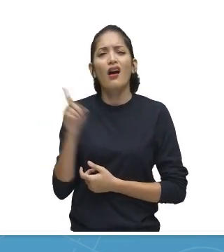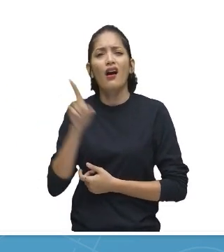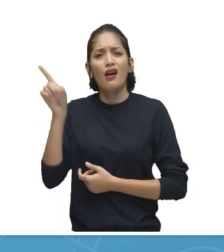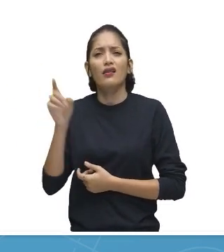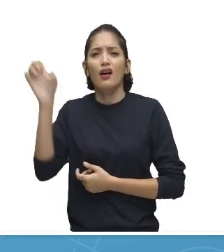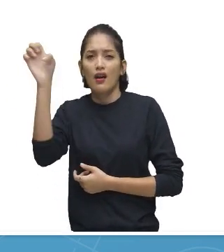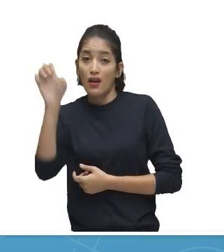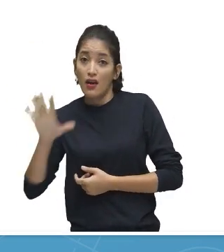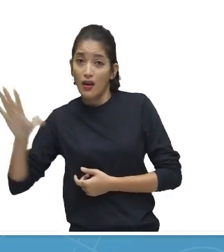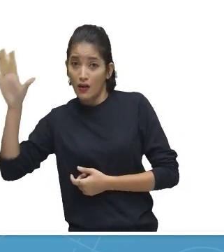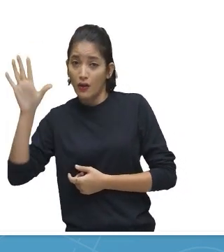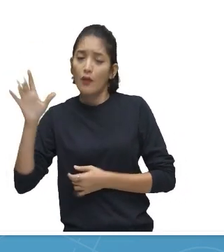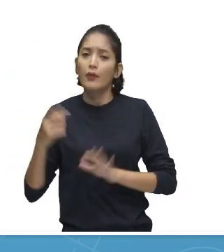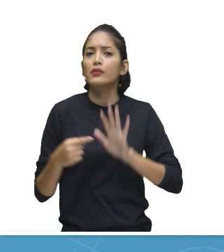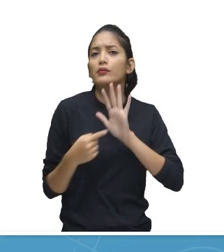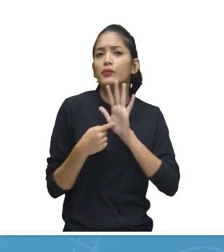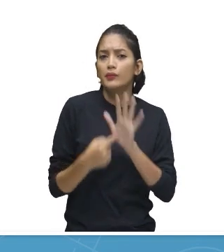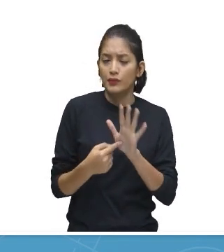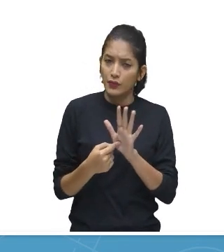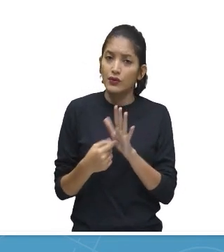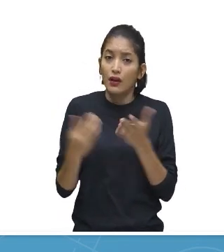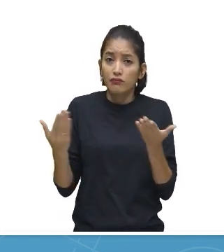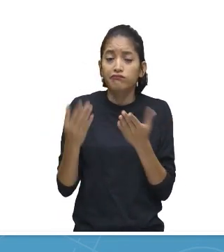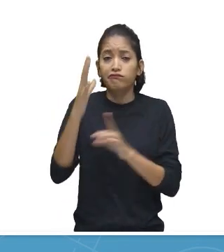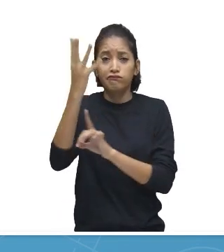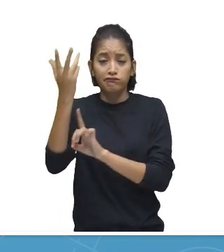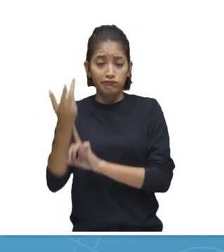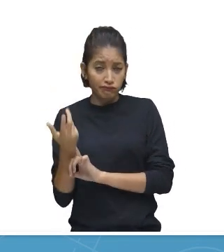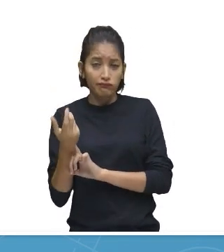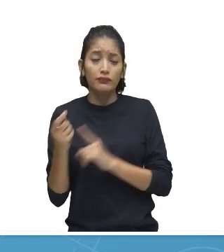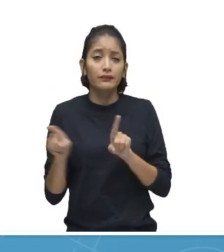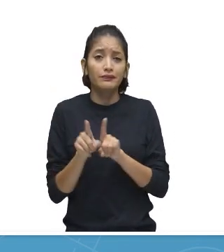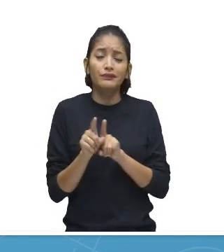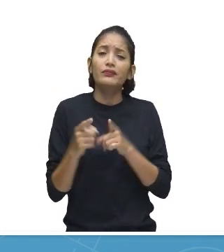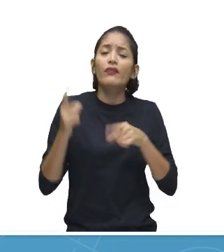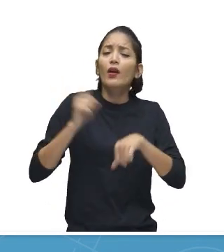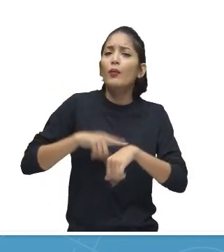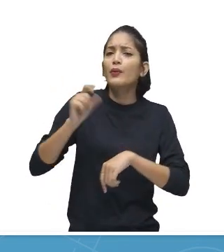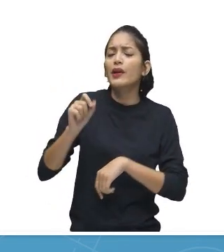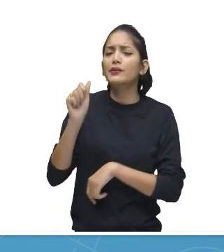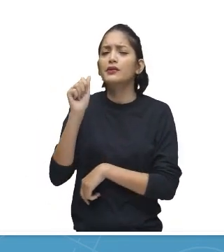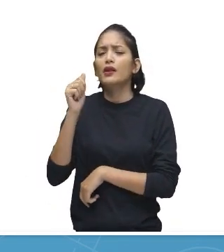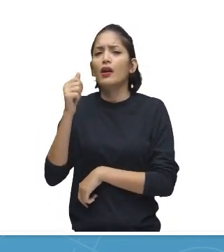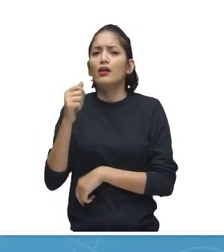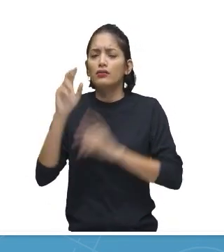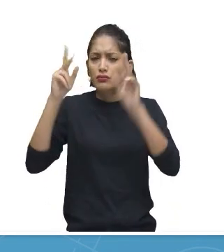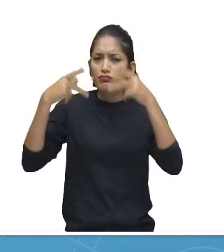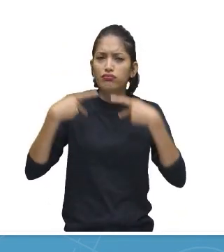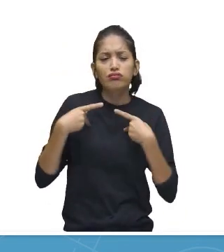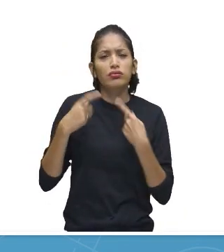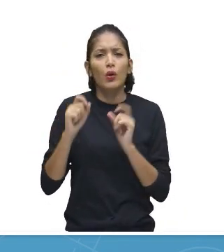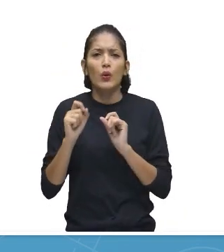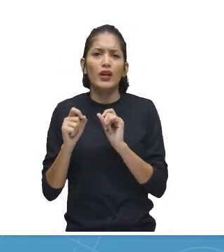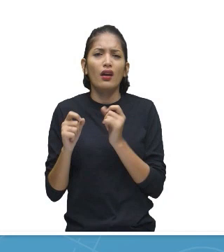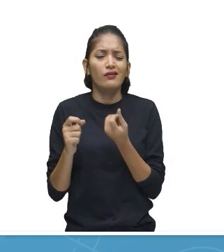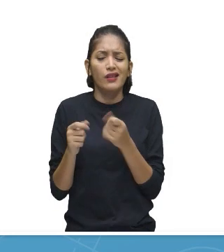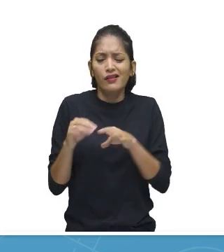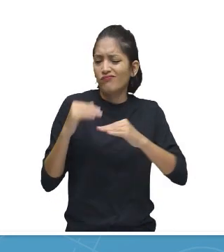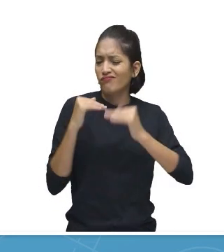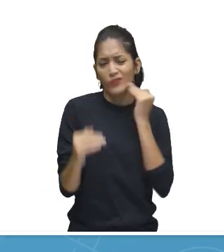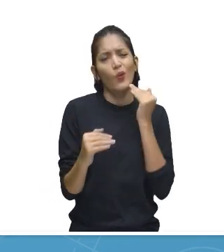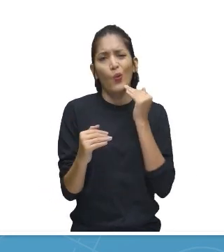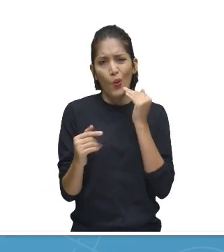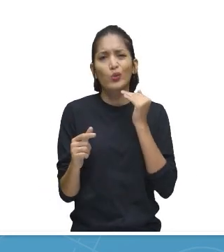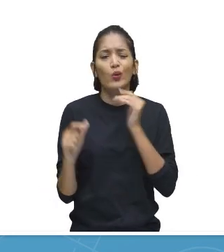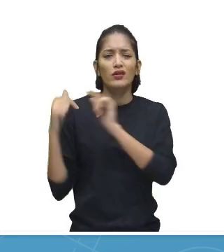começam a aparecer as nossas vanguardas artísticas e é o momento que os artistas querem fazer, né, rupturas com aquelas produções